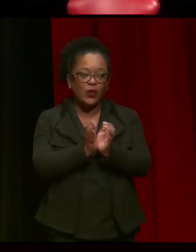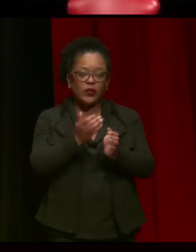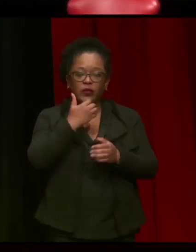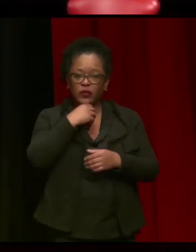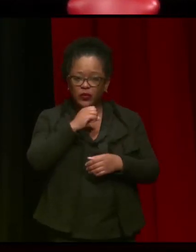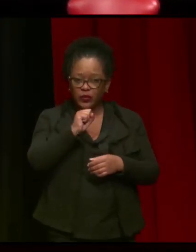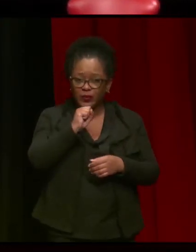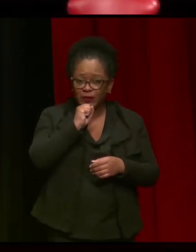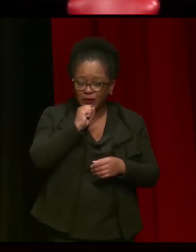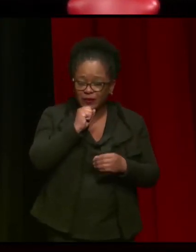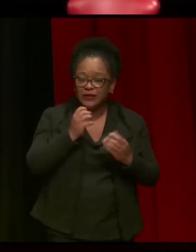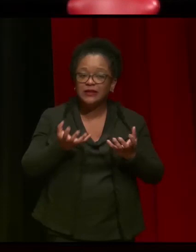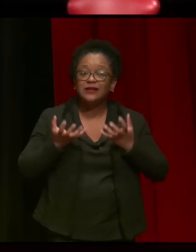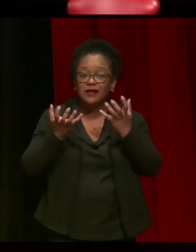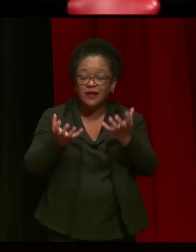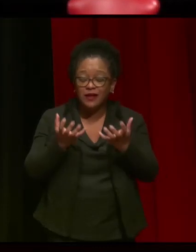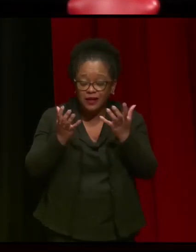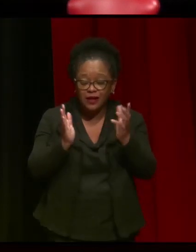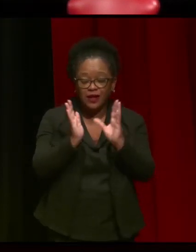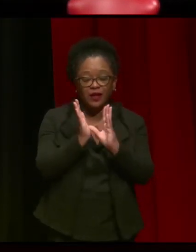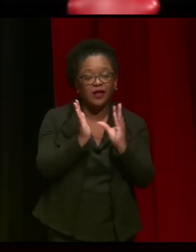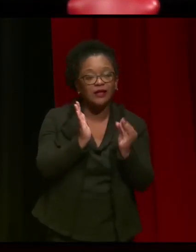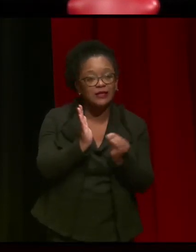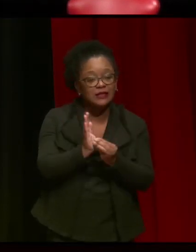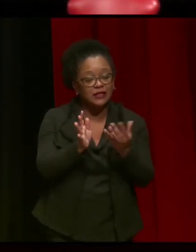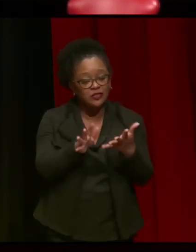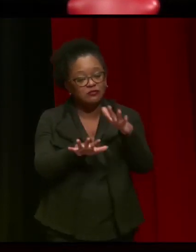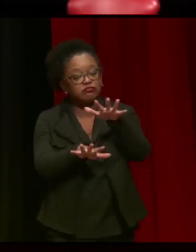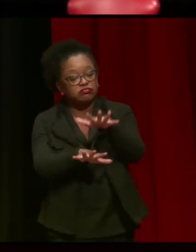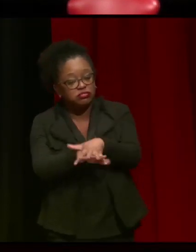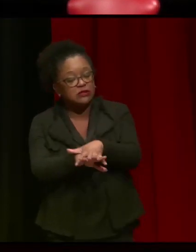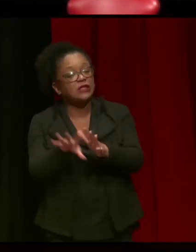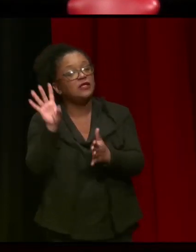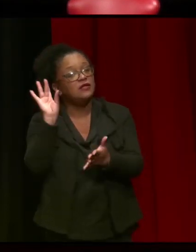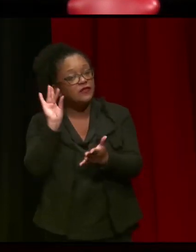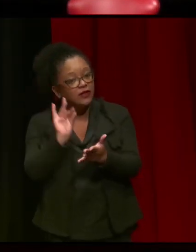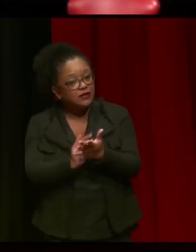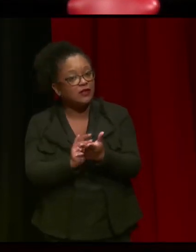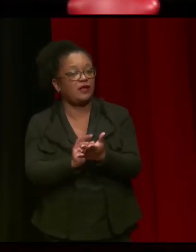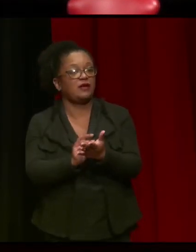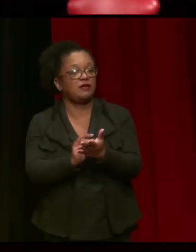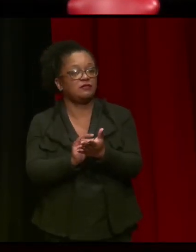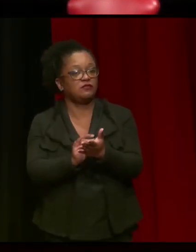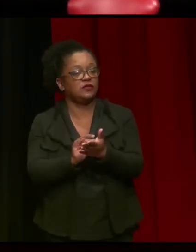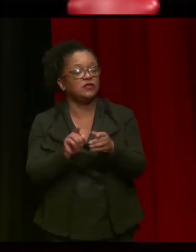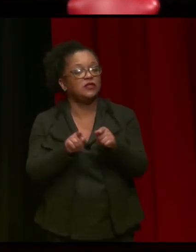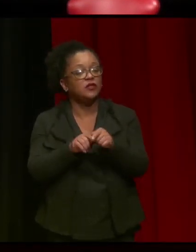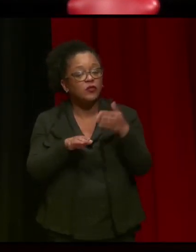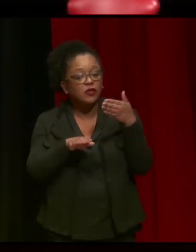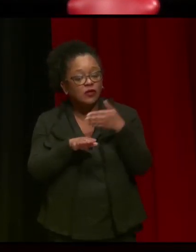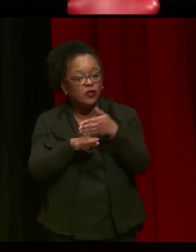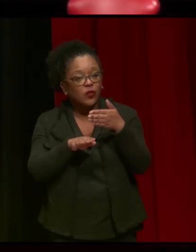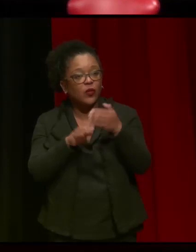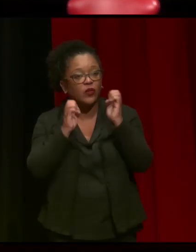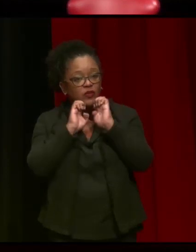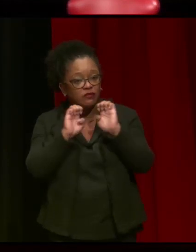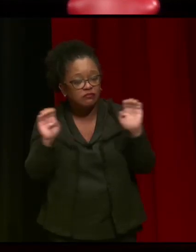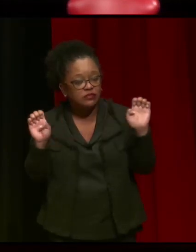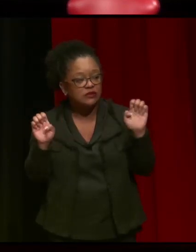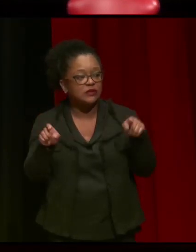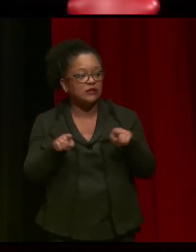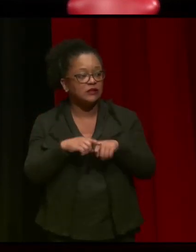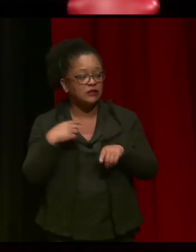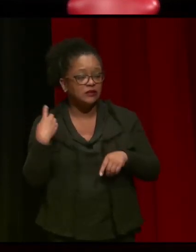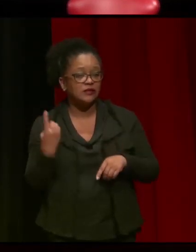espaço nas igrejas. Nós queremos que os nossos filhos tenham acesso ao Evangelho do Senhor. Uhum. E as igrejas precisam, a gente não